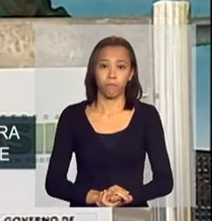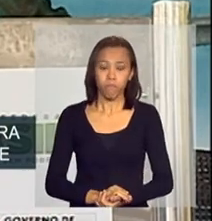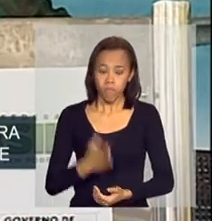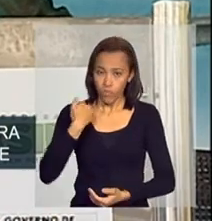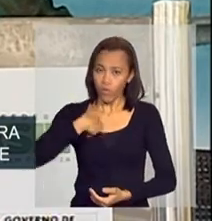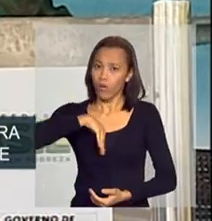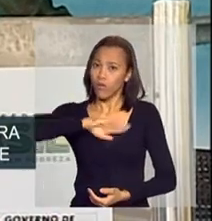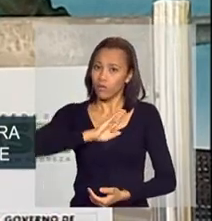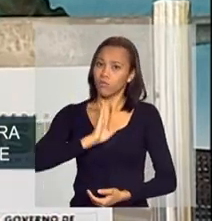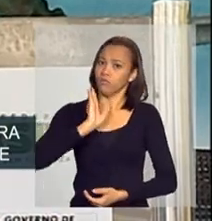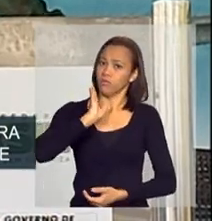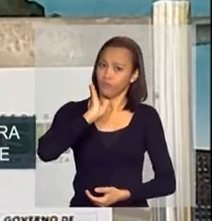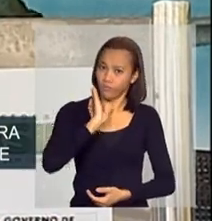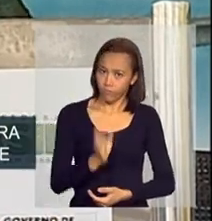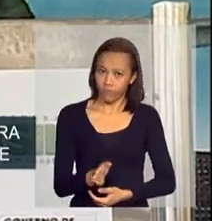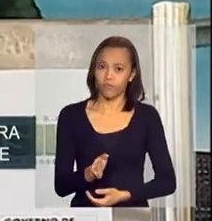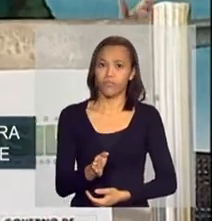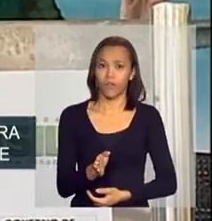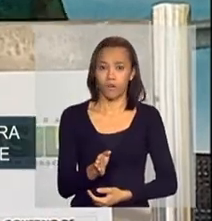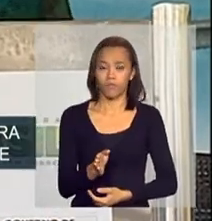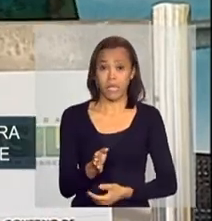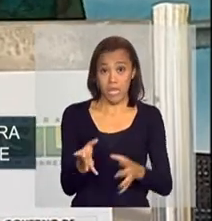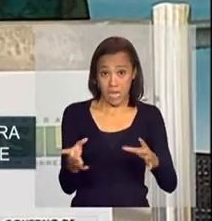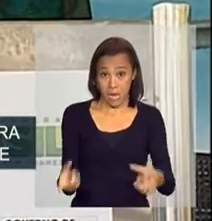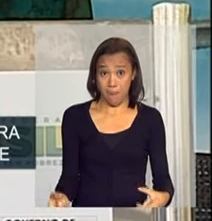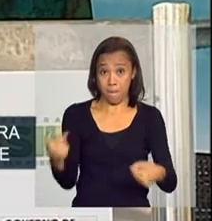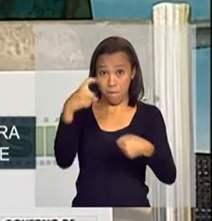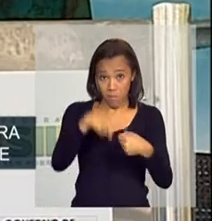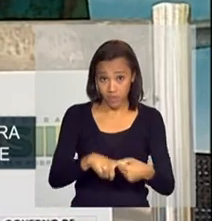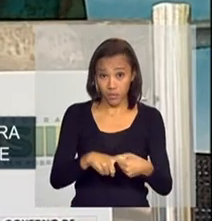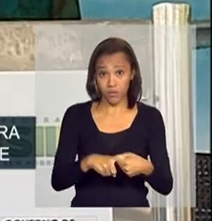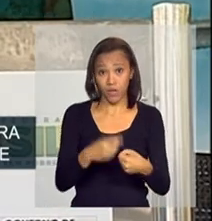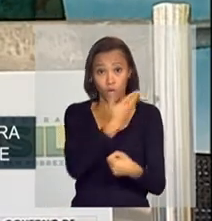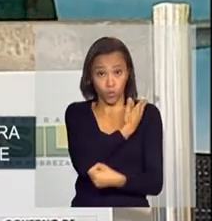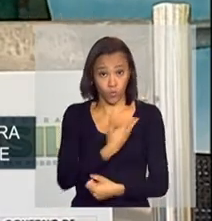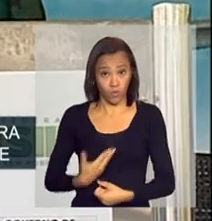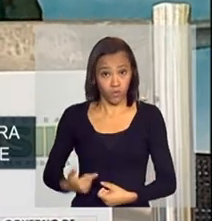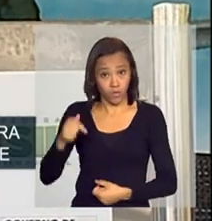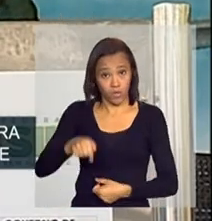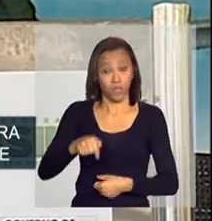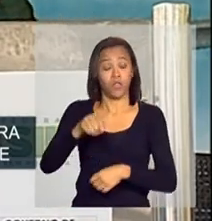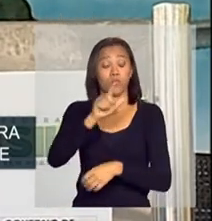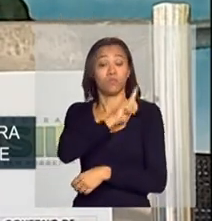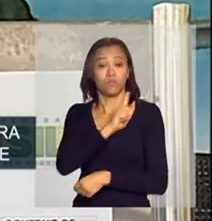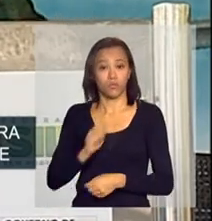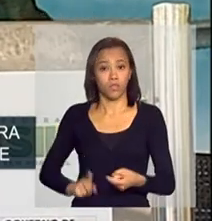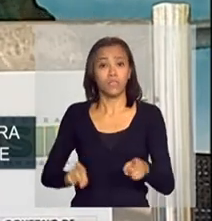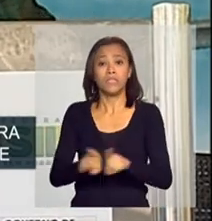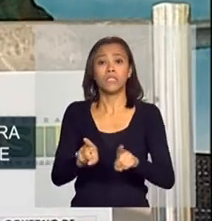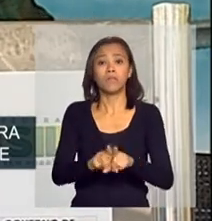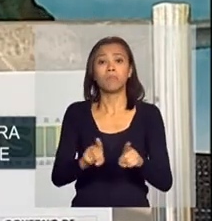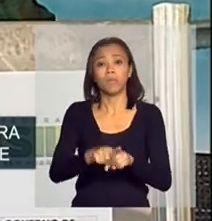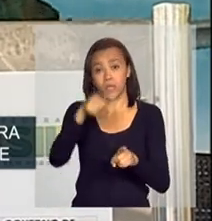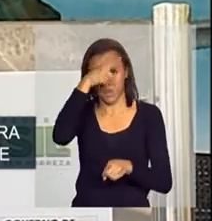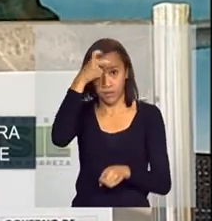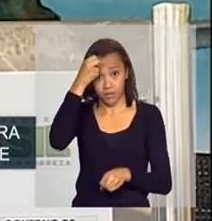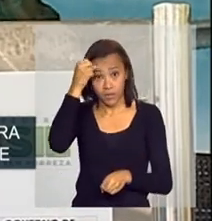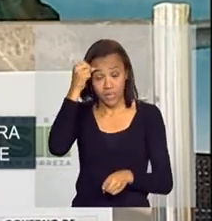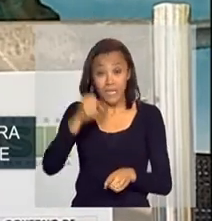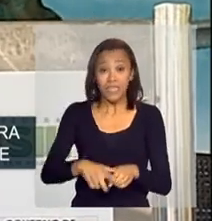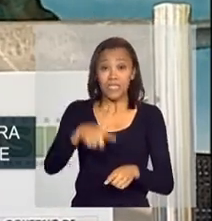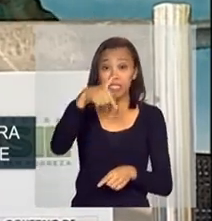Nós já retiramos, em parceria com os governos do estado e dos municípios,